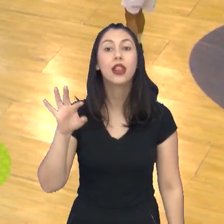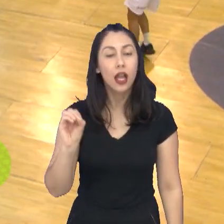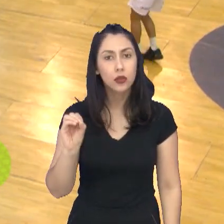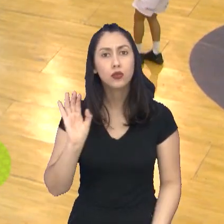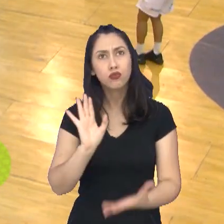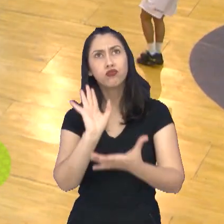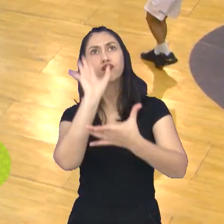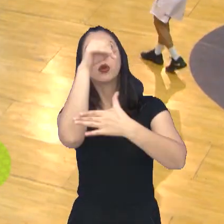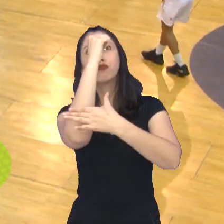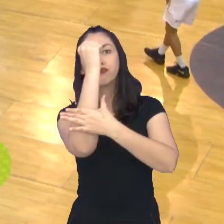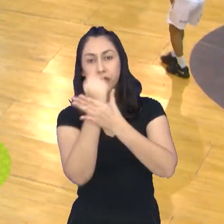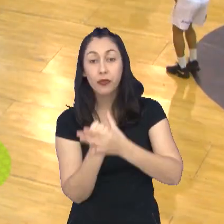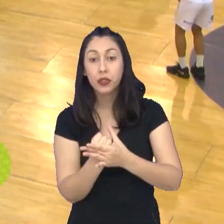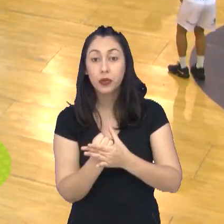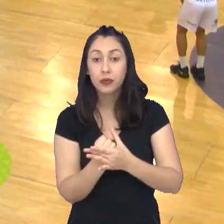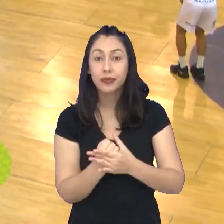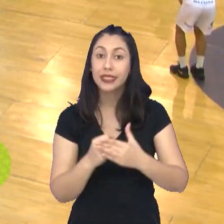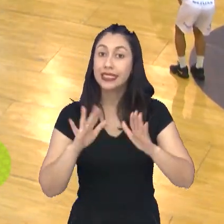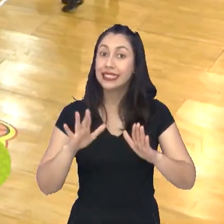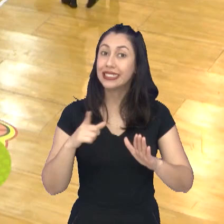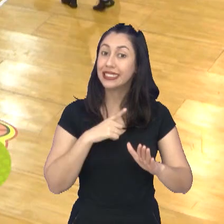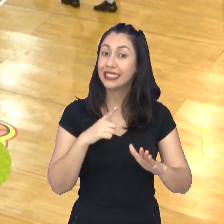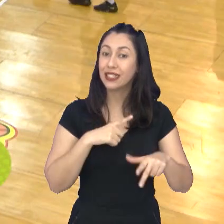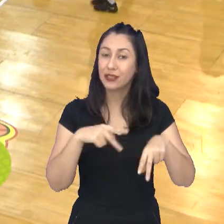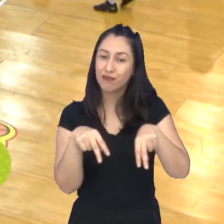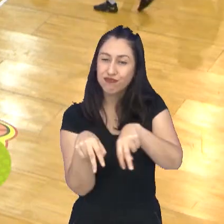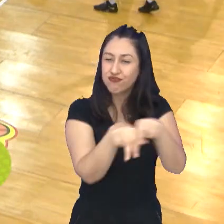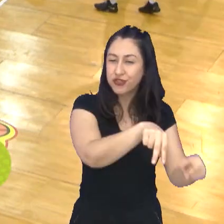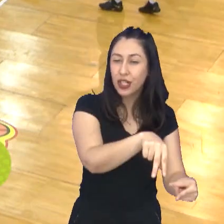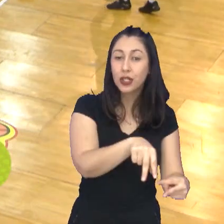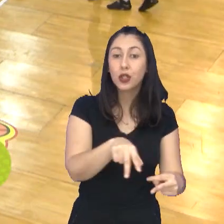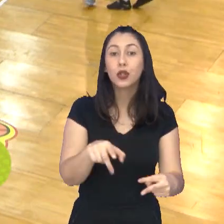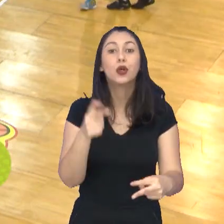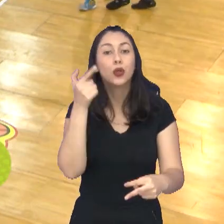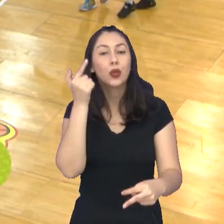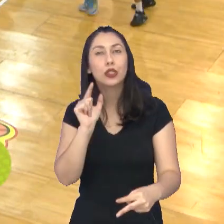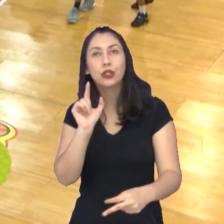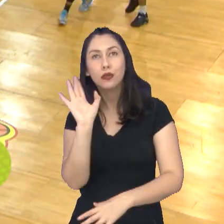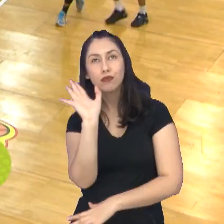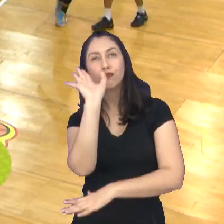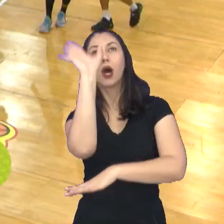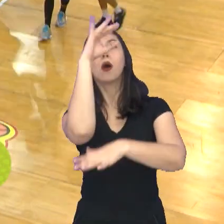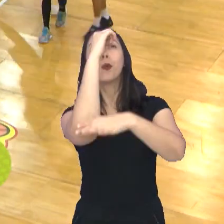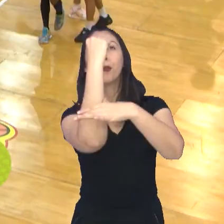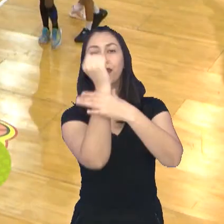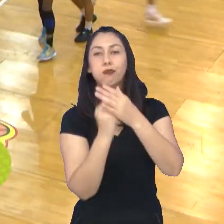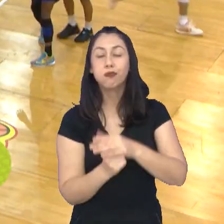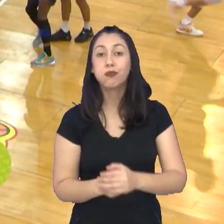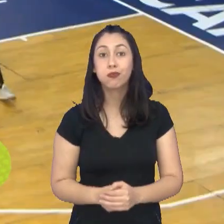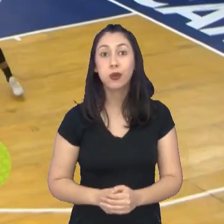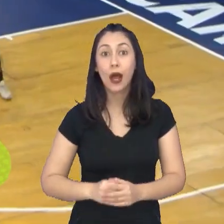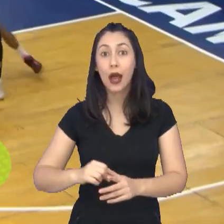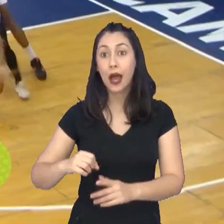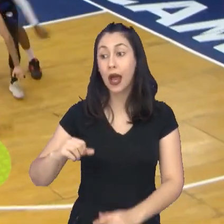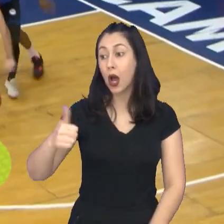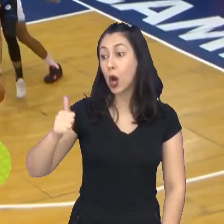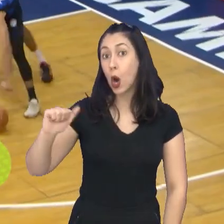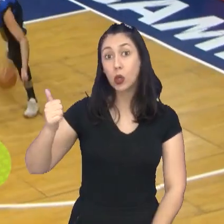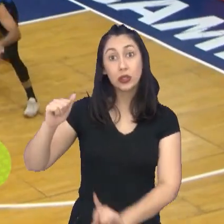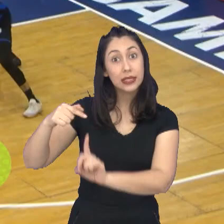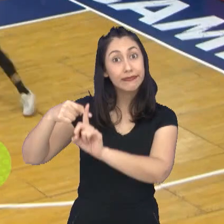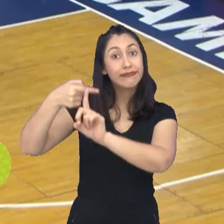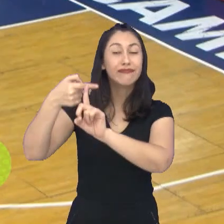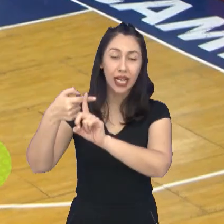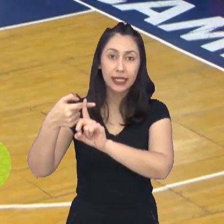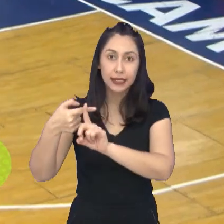dentro do garrafão, sofrendo faltas, convertendo os lances livres para abrir 11 de vantagem. O time da